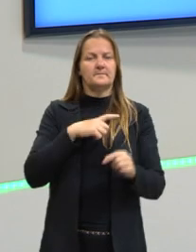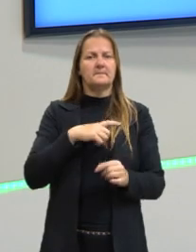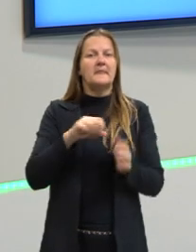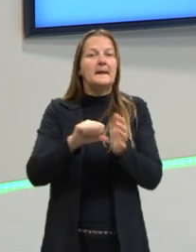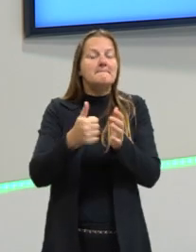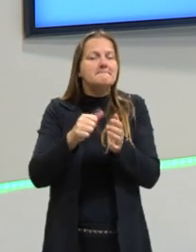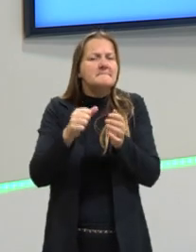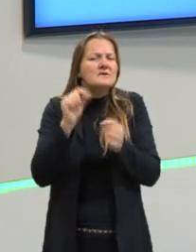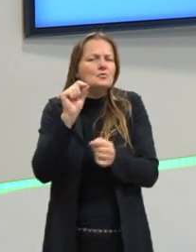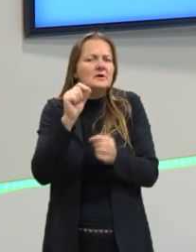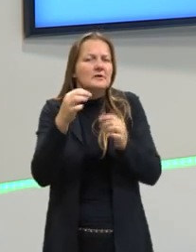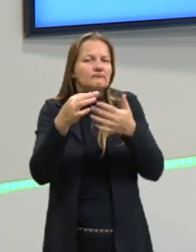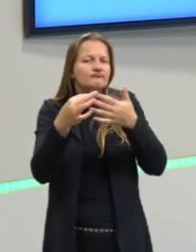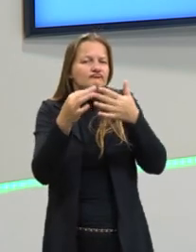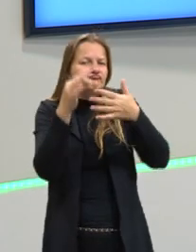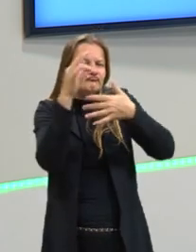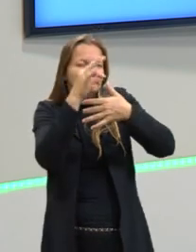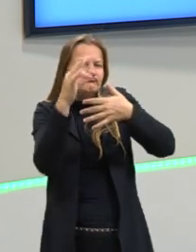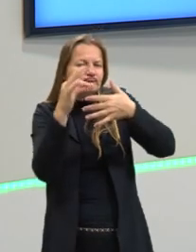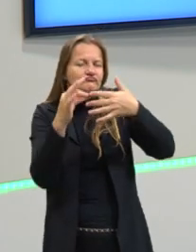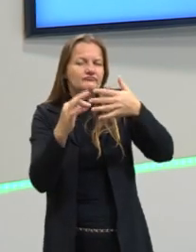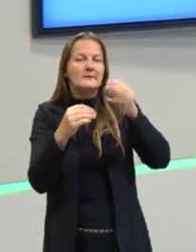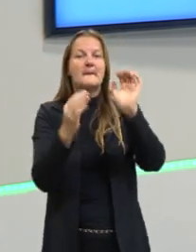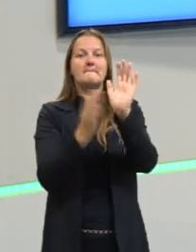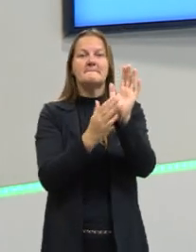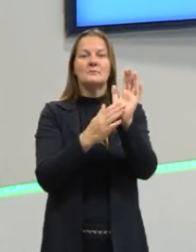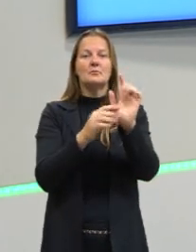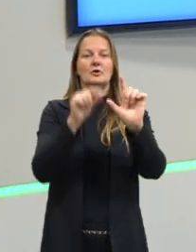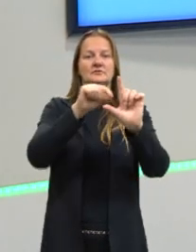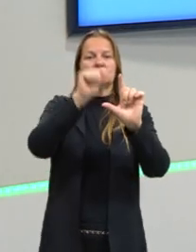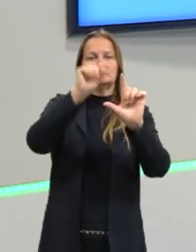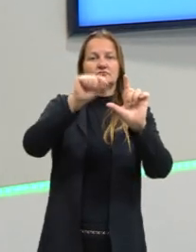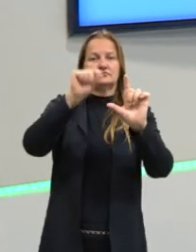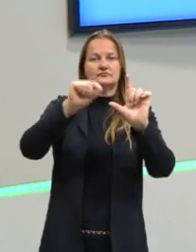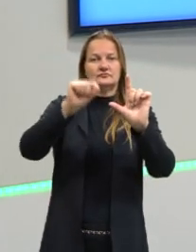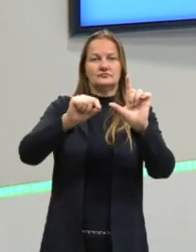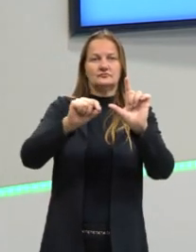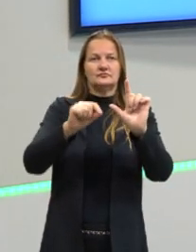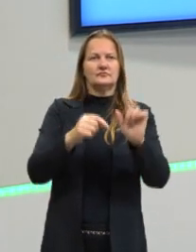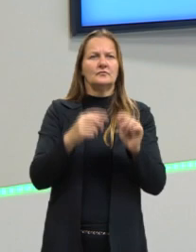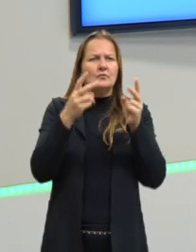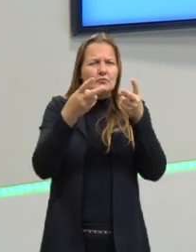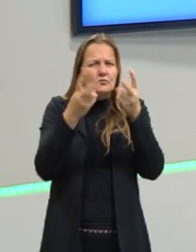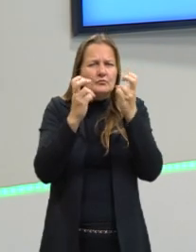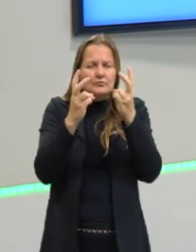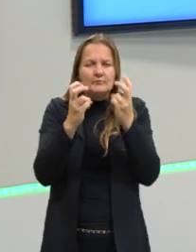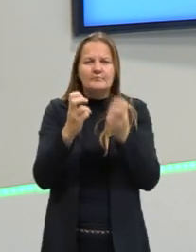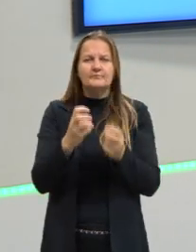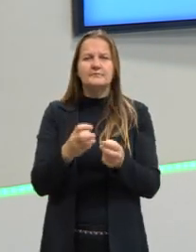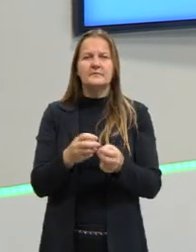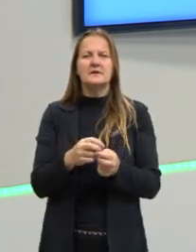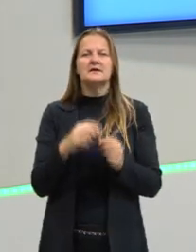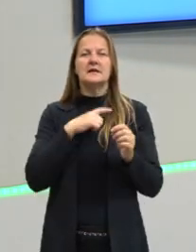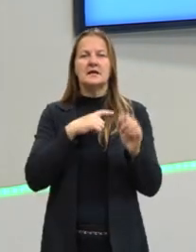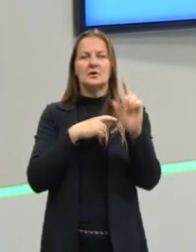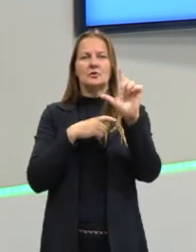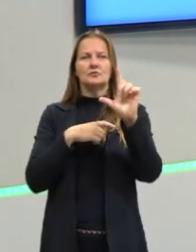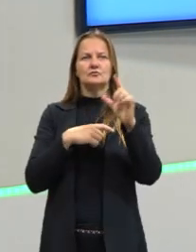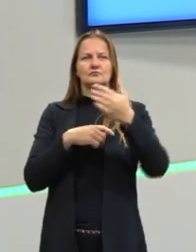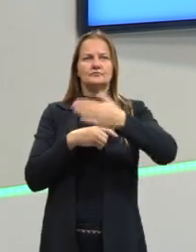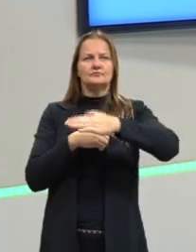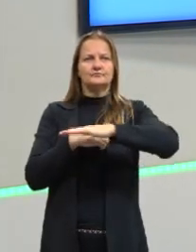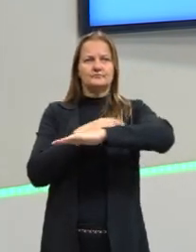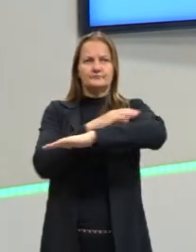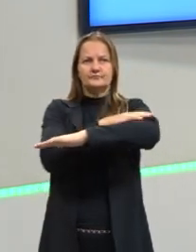primeira coisa que a gente vai analisar aqui é sobre a proposta desse gráfico a gente consegue perceber aqui que existe uma linha abaixo